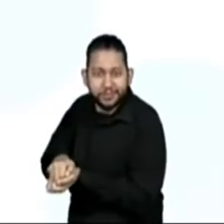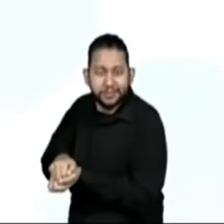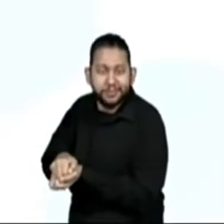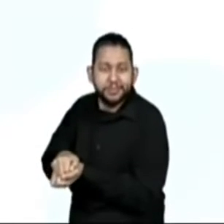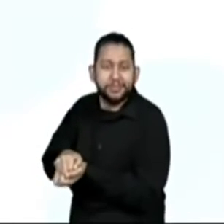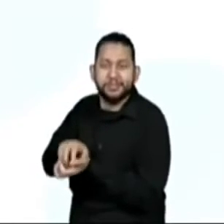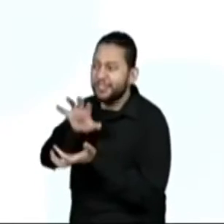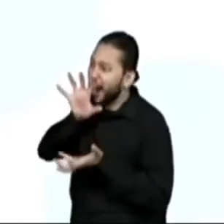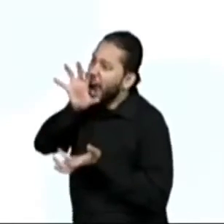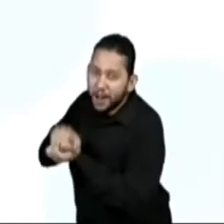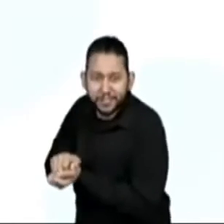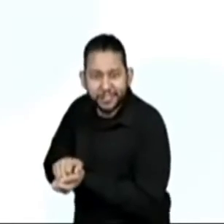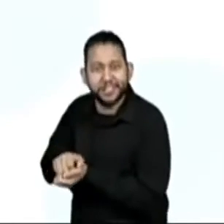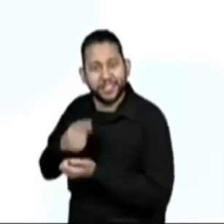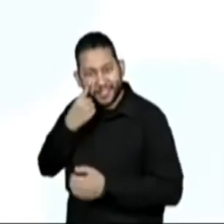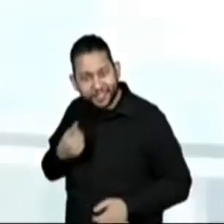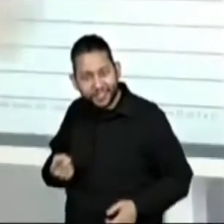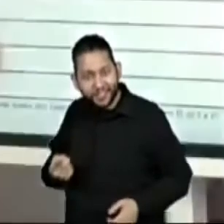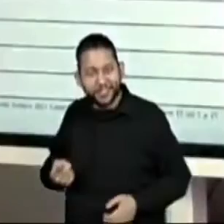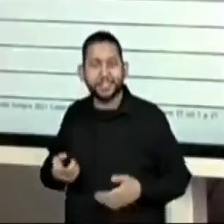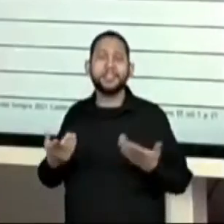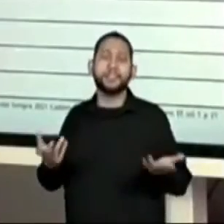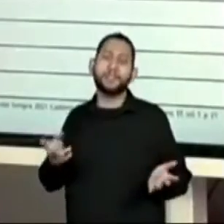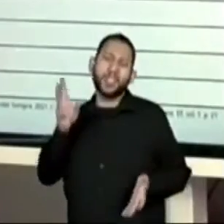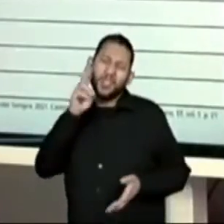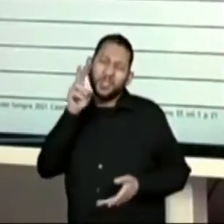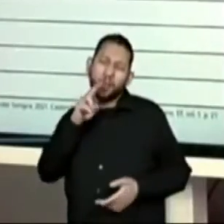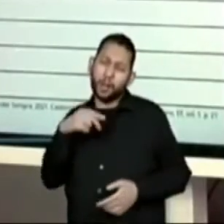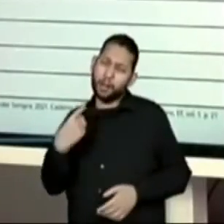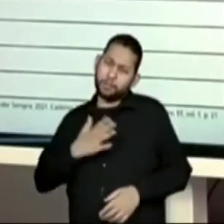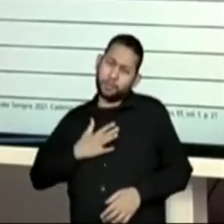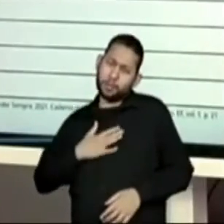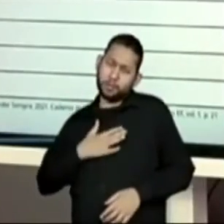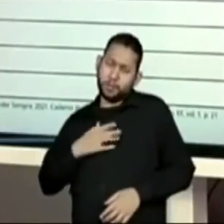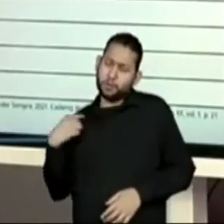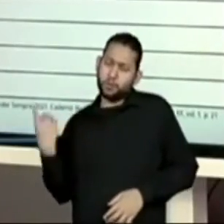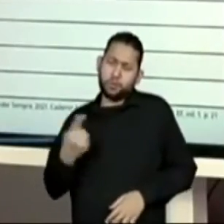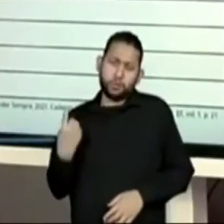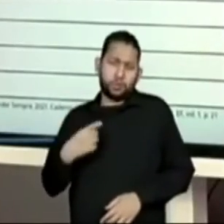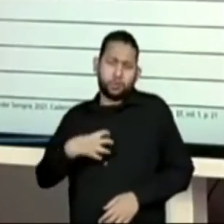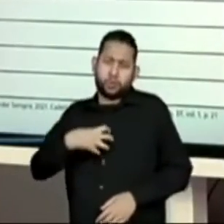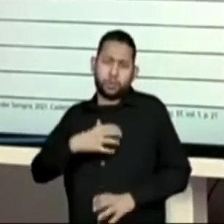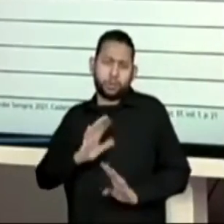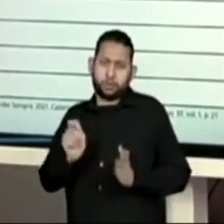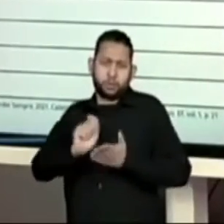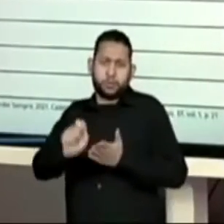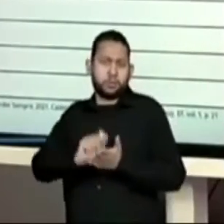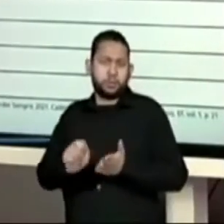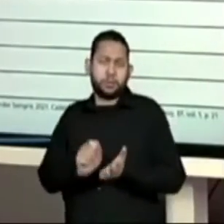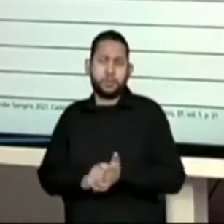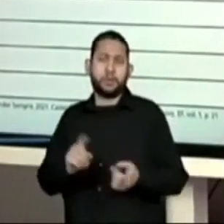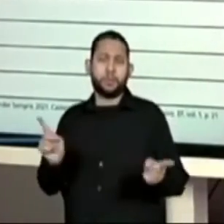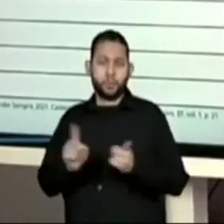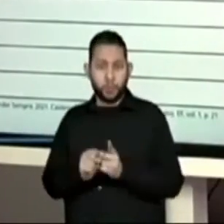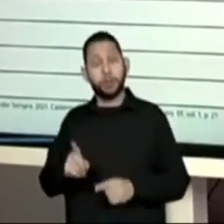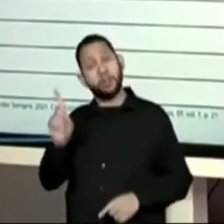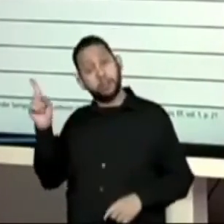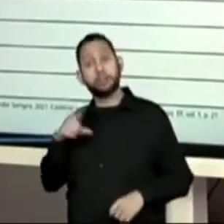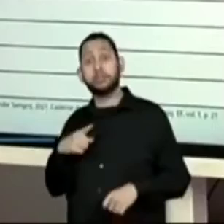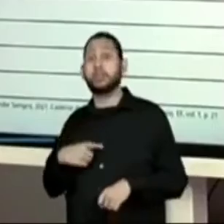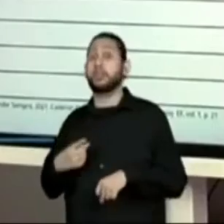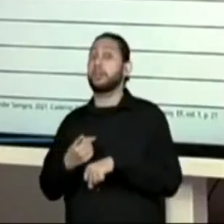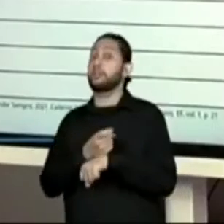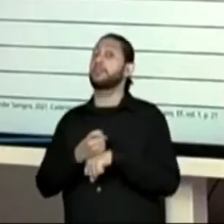Então, nós vimos aí uma versão, né? Mais ou menos, nós fizemos a nossa reescrita, a versão com os adjetivos,